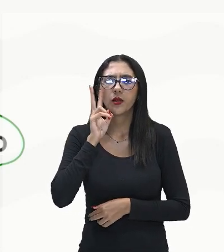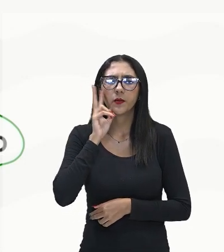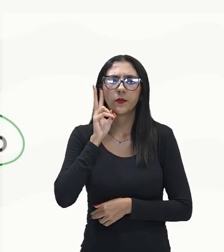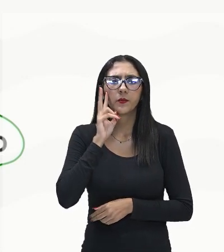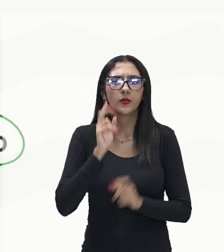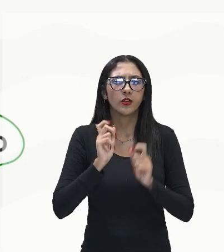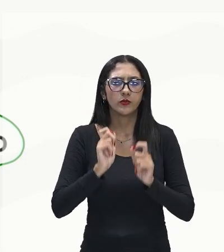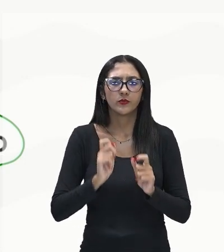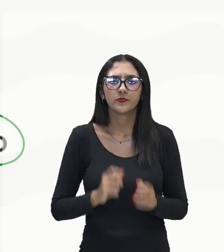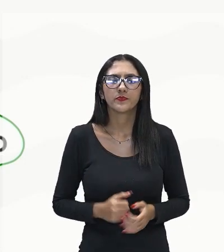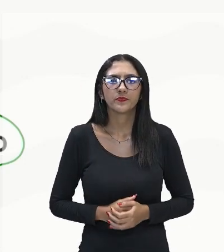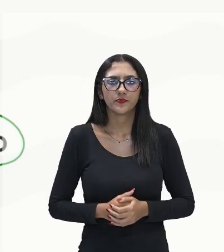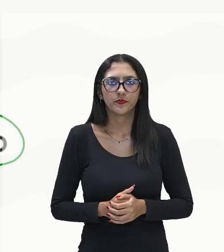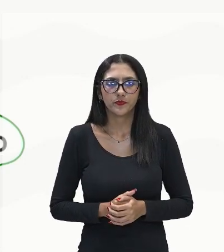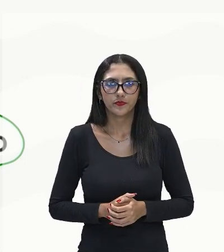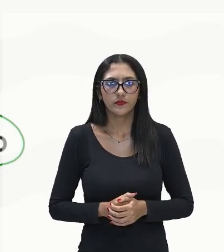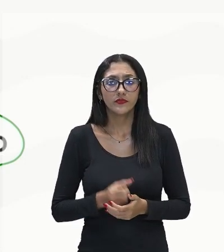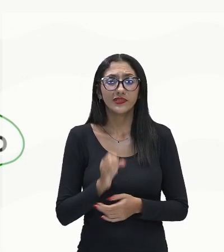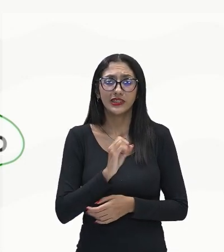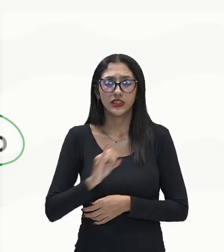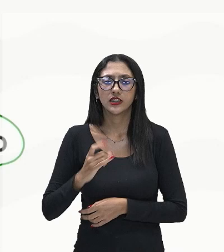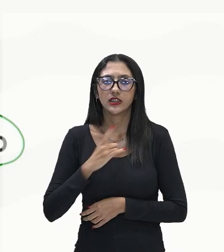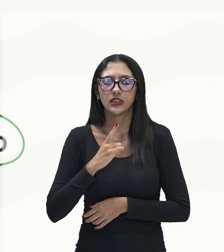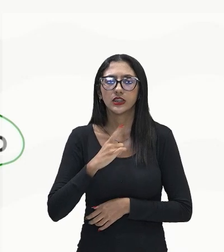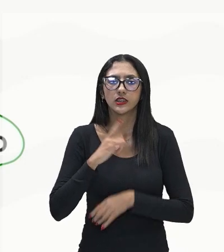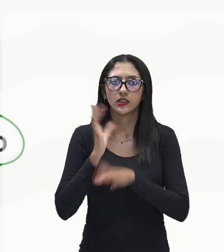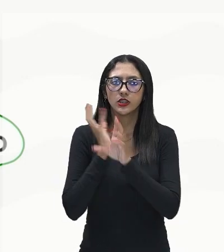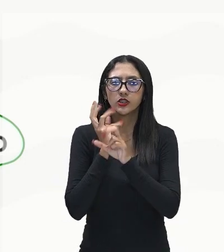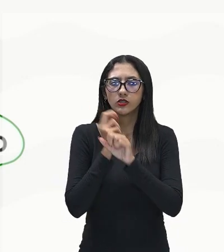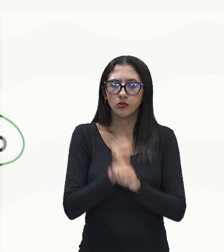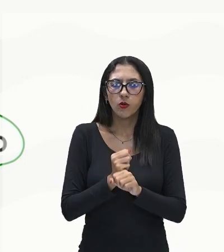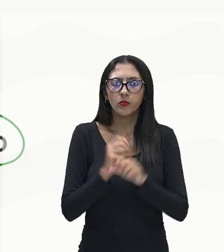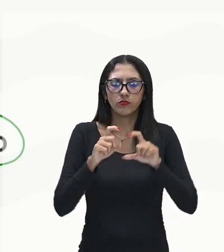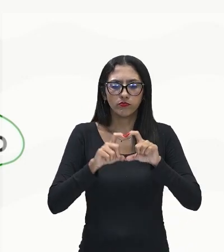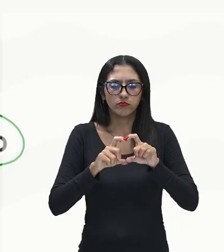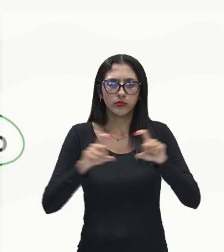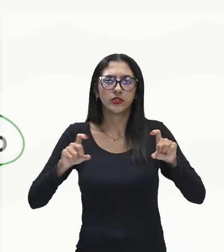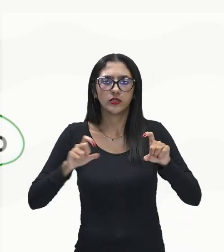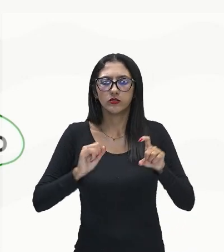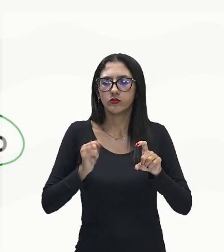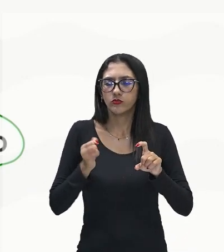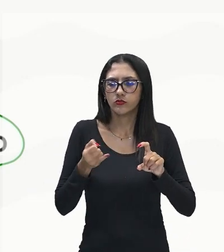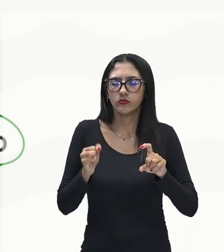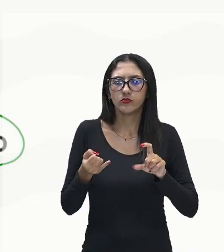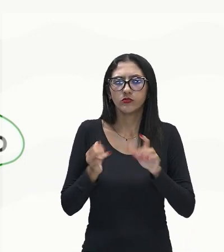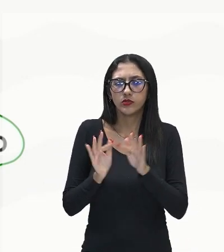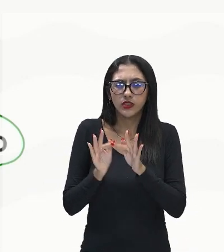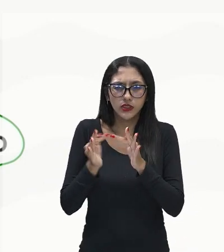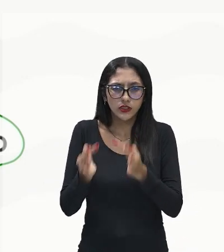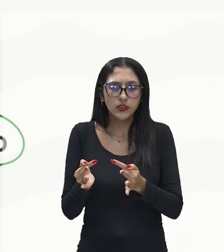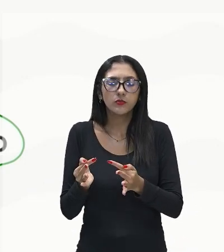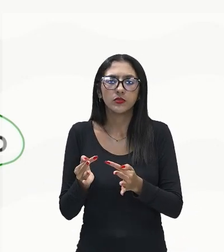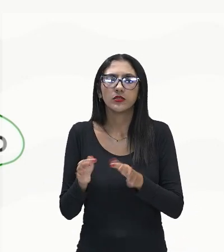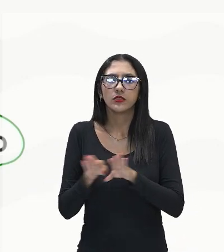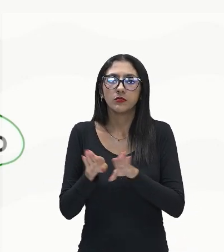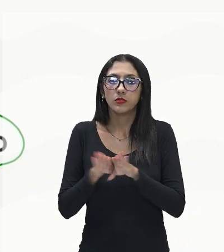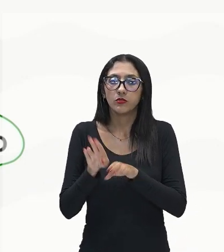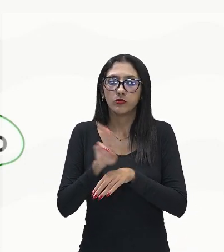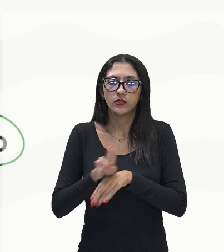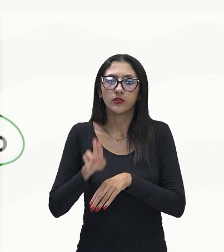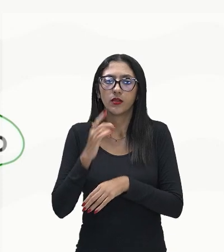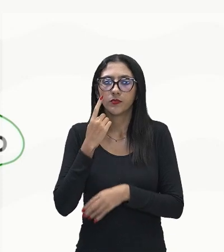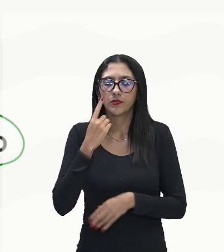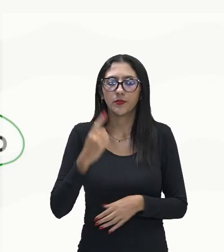gente trabalha com juros simples, principalmente também quando a gente vai utilizar aqui esta fórmula, taxa